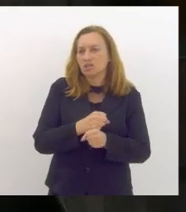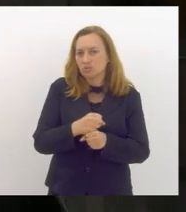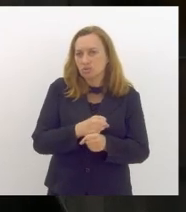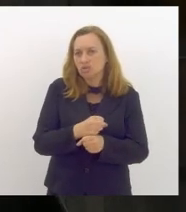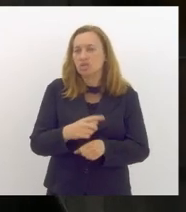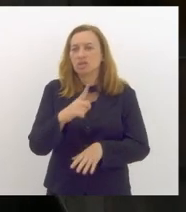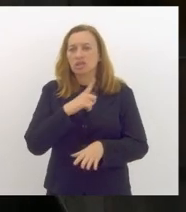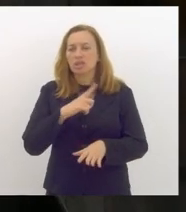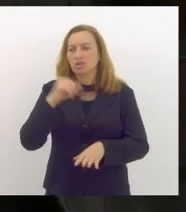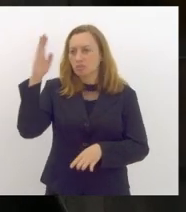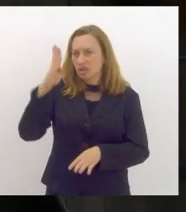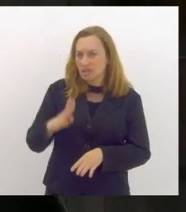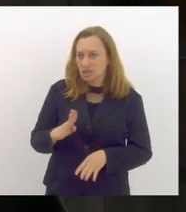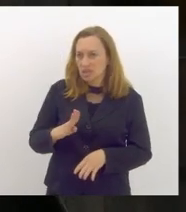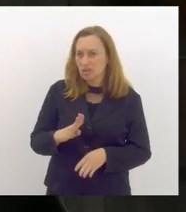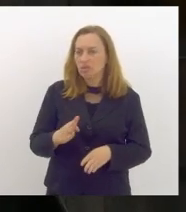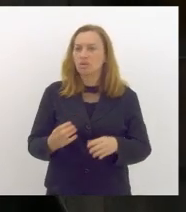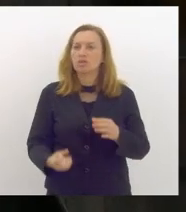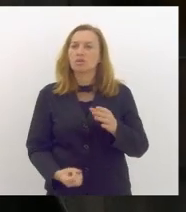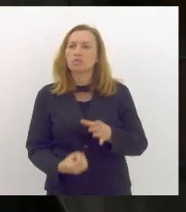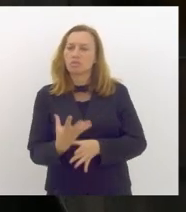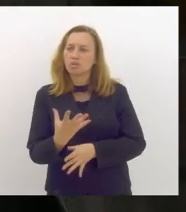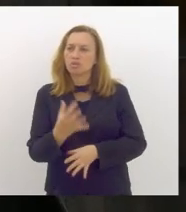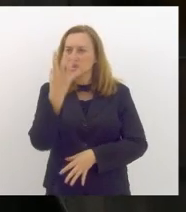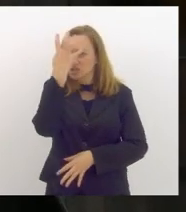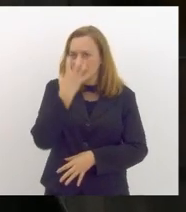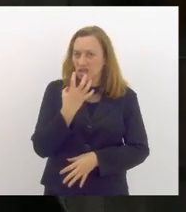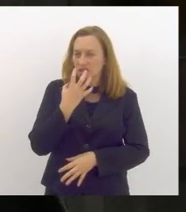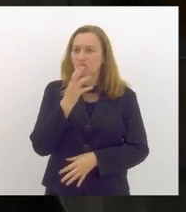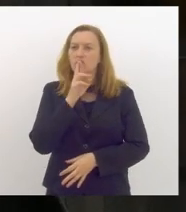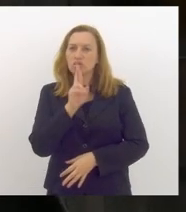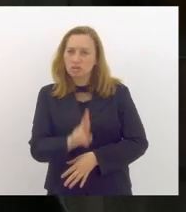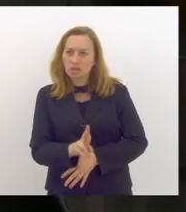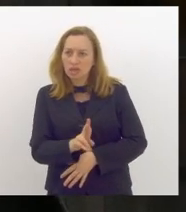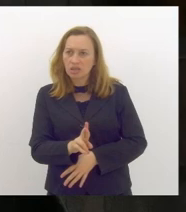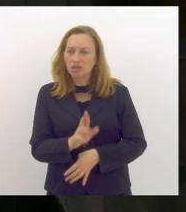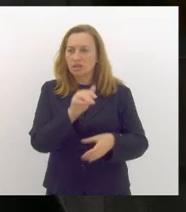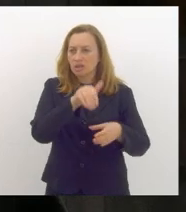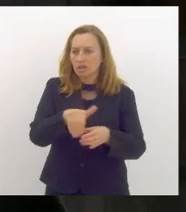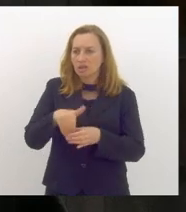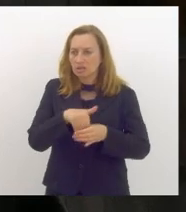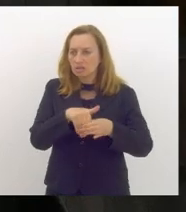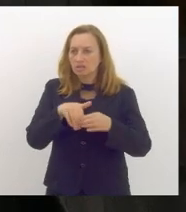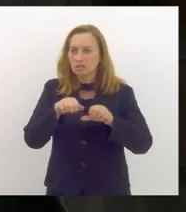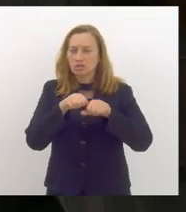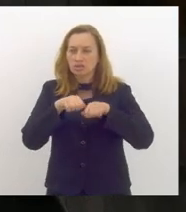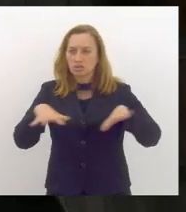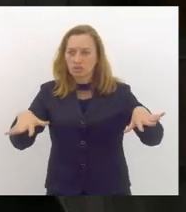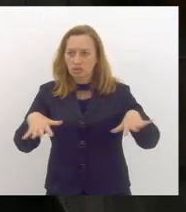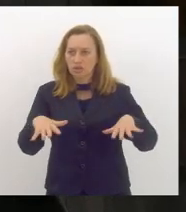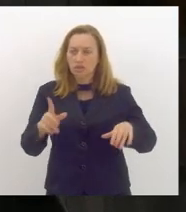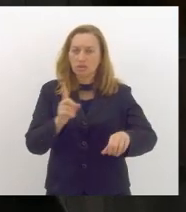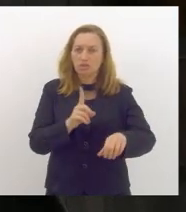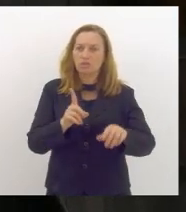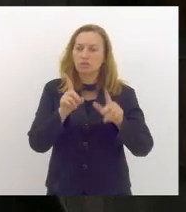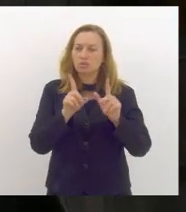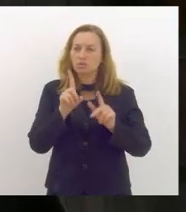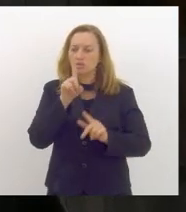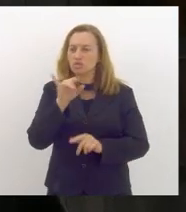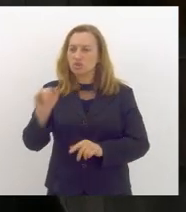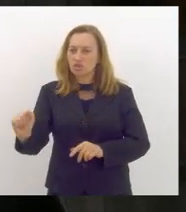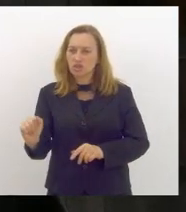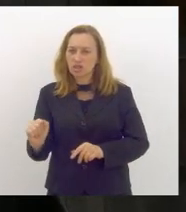que produz com celeridade os resultados eleitorais divulgados no mesmo dia do